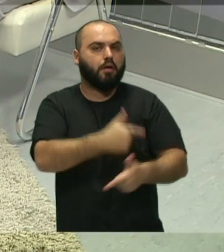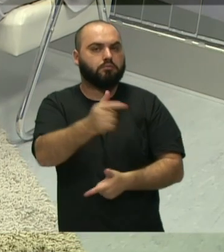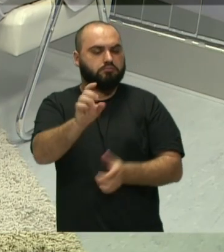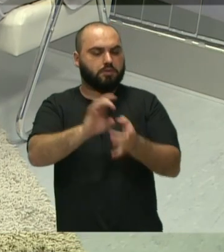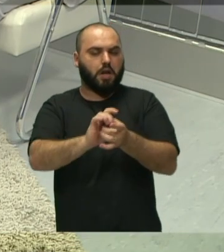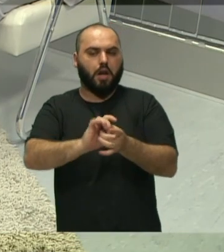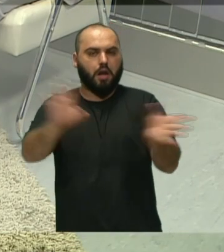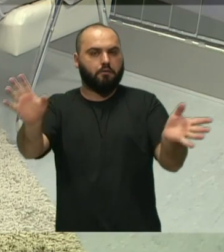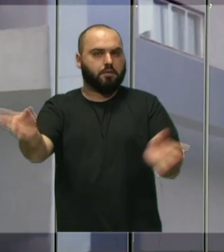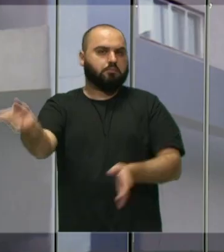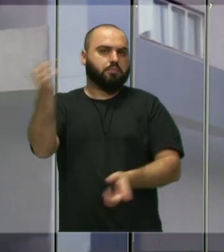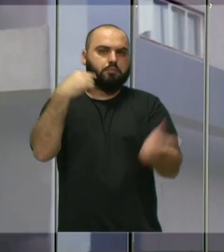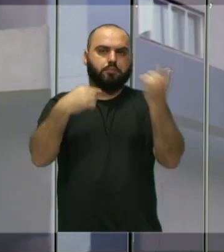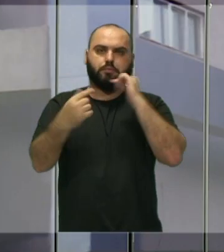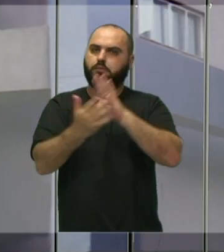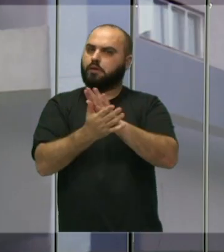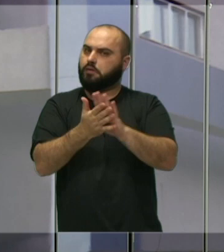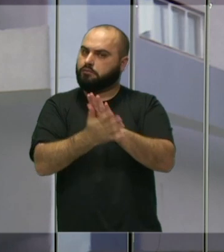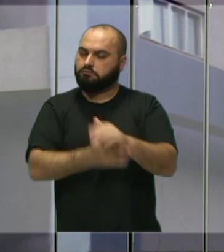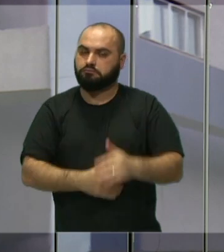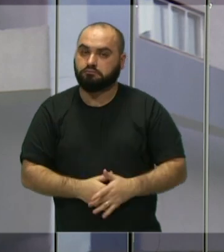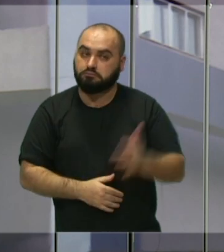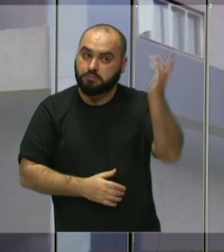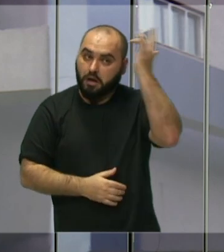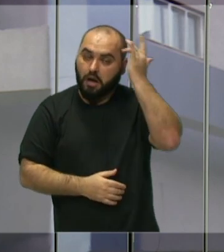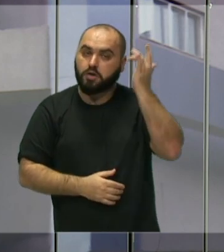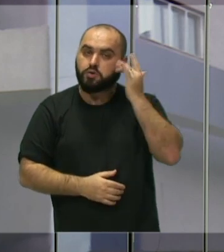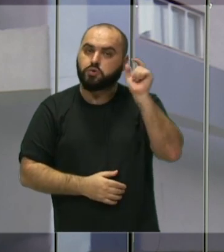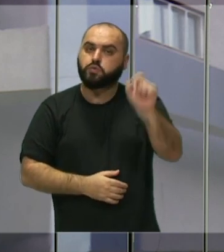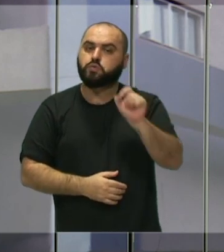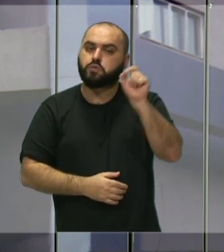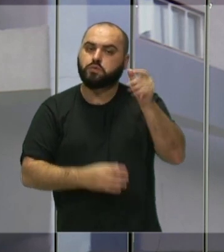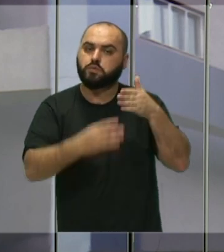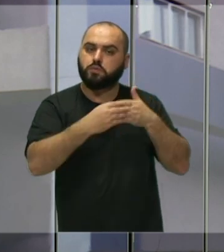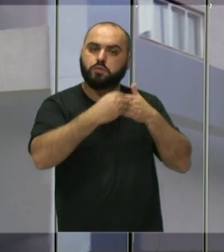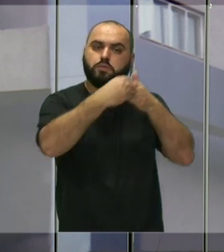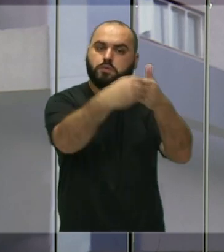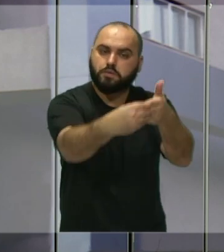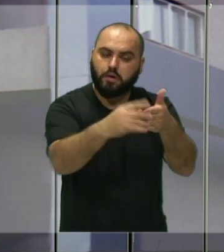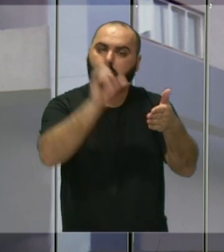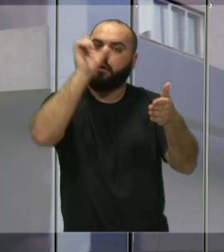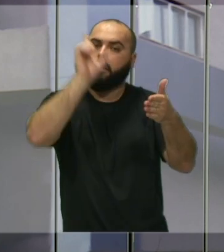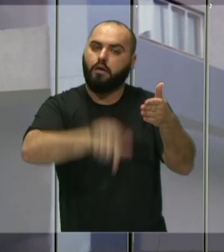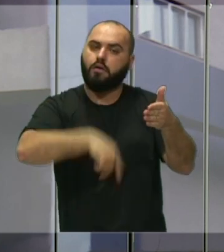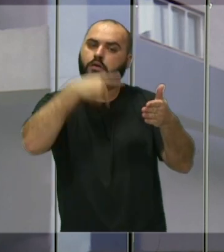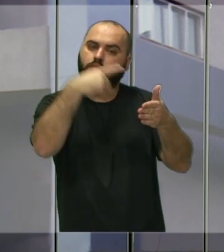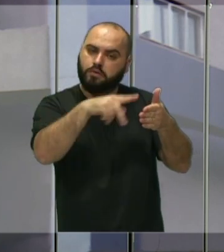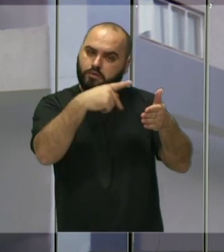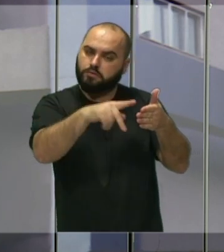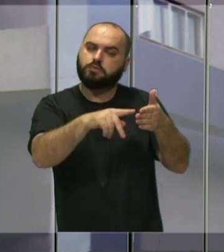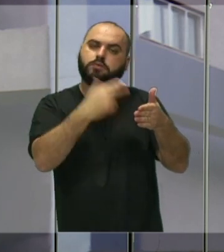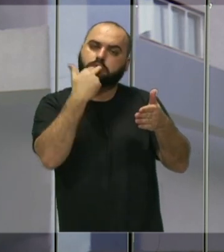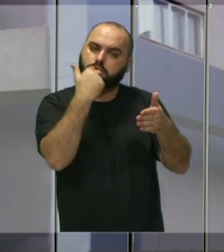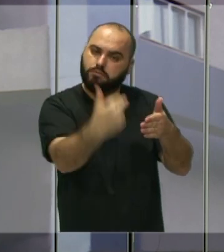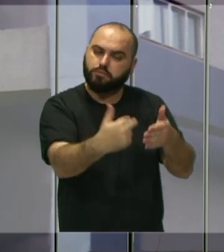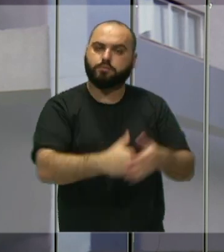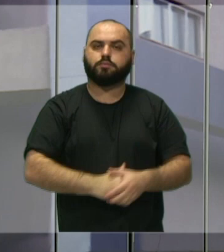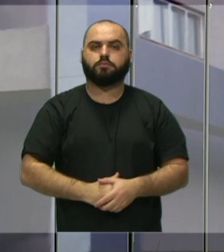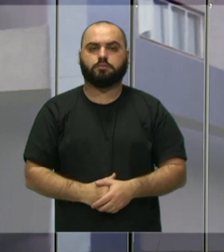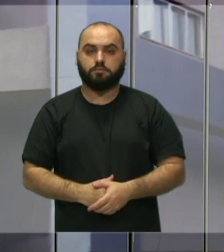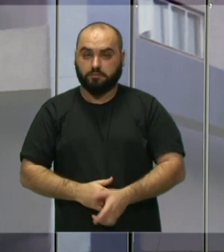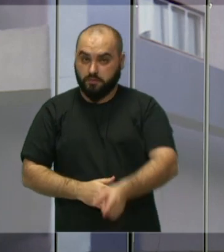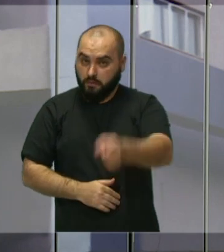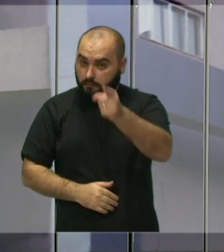isso que eu espero nesse momento. Acho que o encaminhamento, Maurício, tem que ser esse que nós acabamos de dizer. Você ter